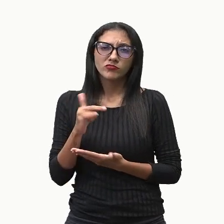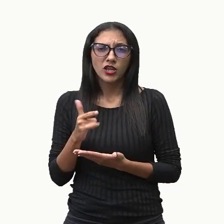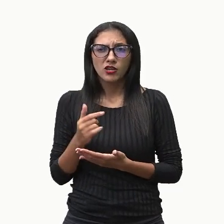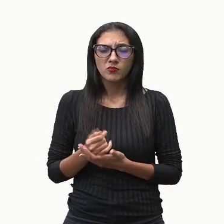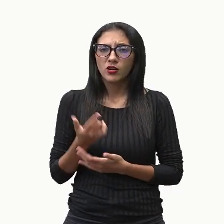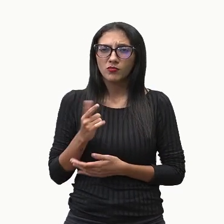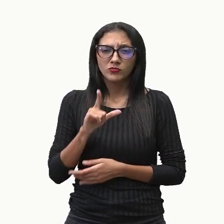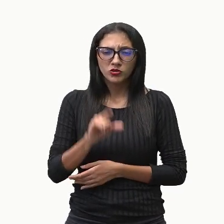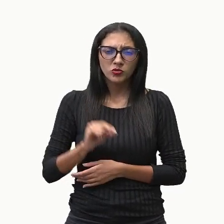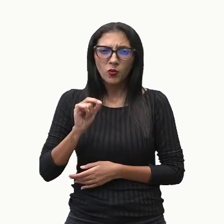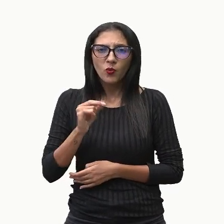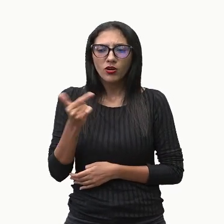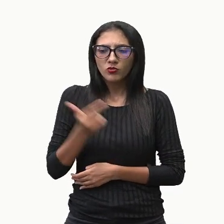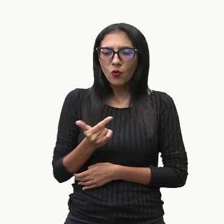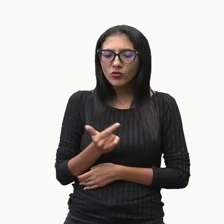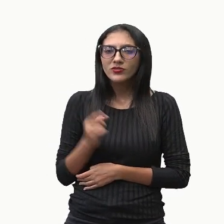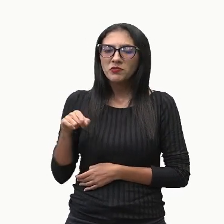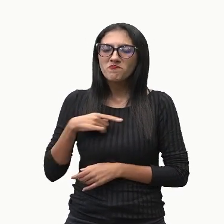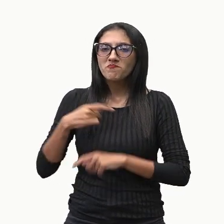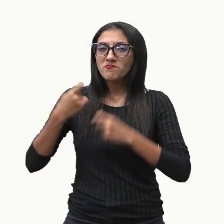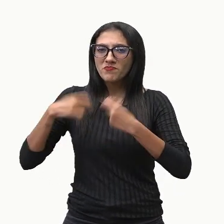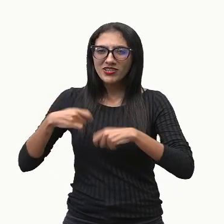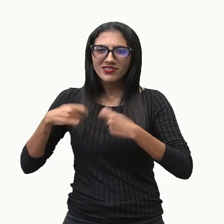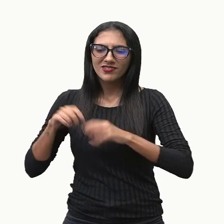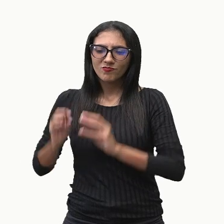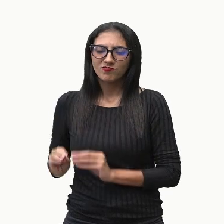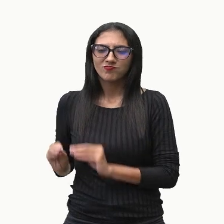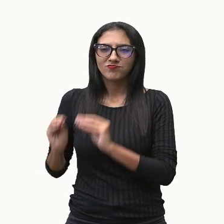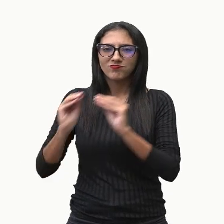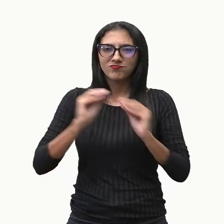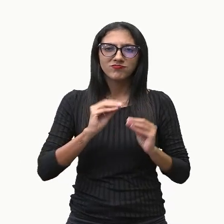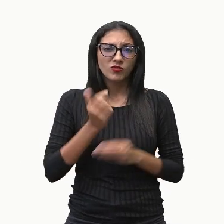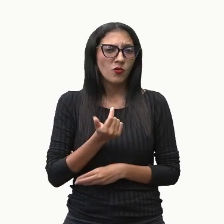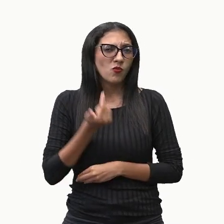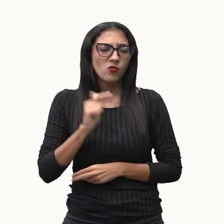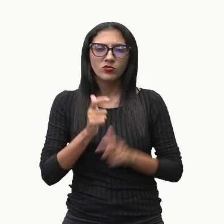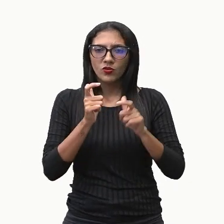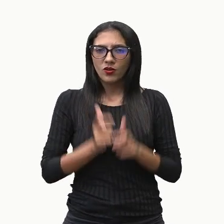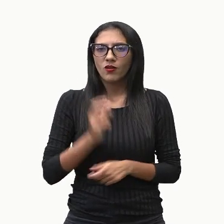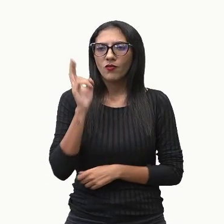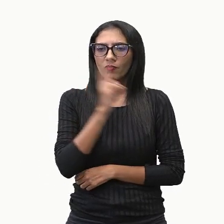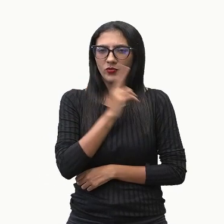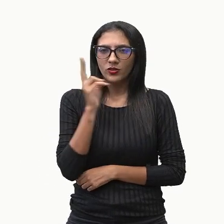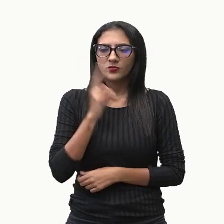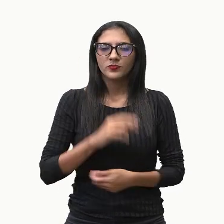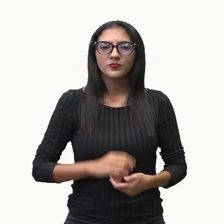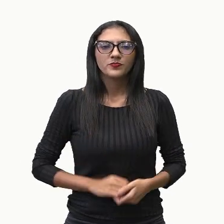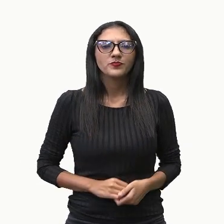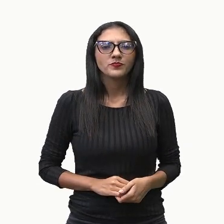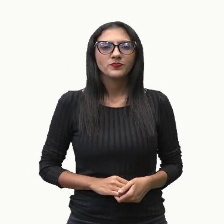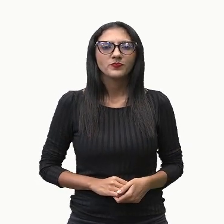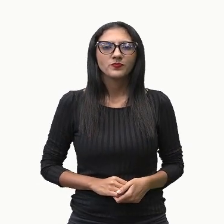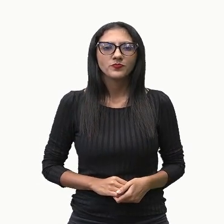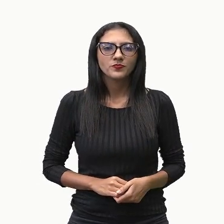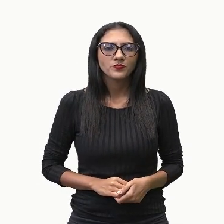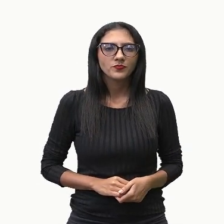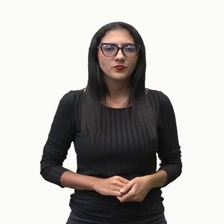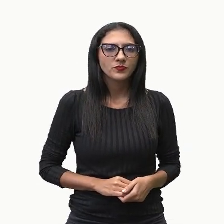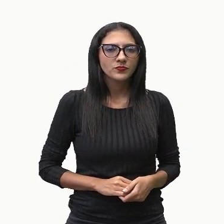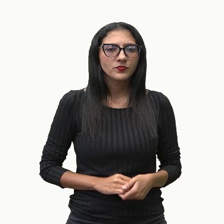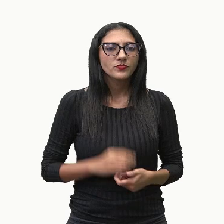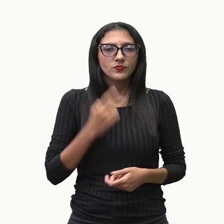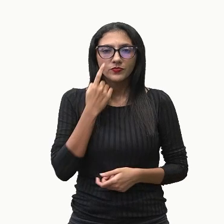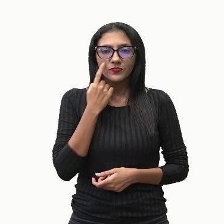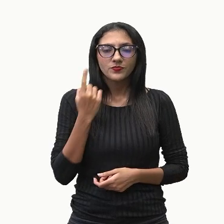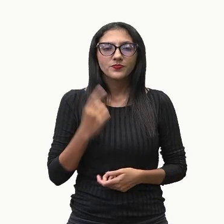segunda opção, eles têm que sair daquele lugar de qualquer forma, né? Vamos lá, aqui alguns dados a